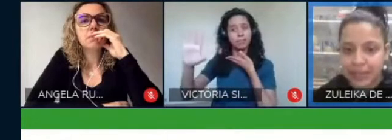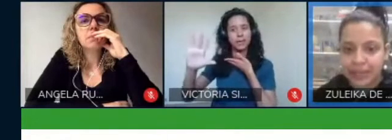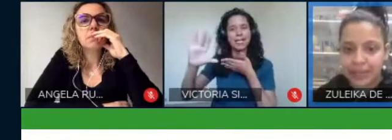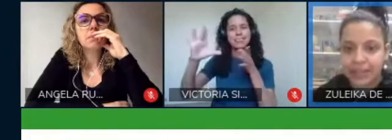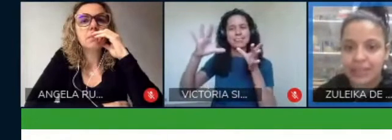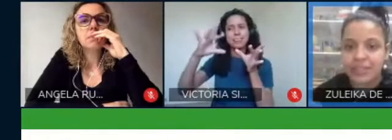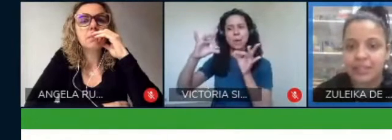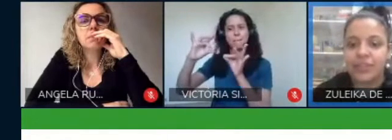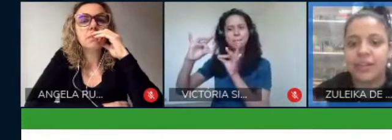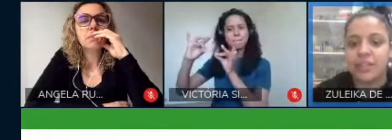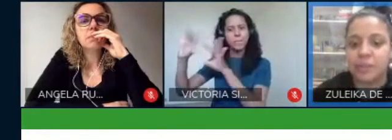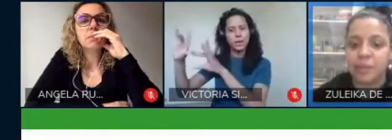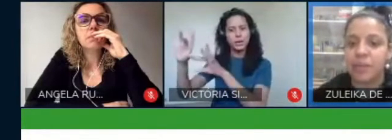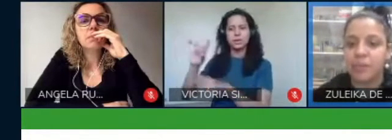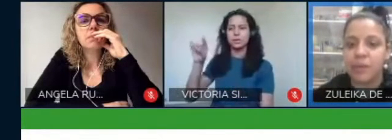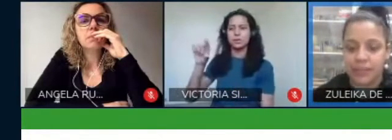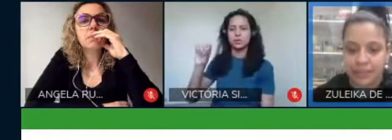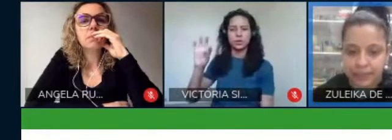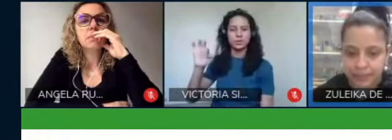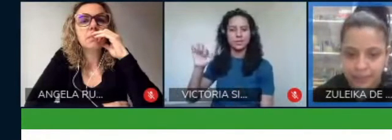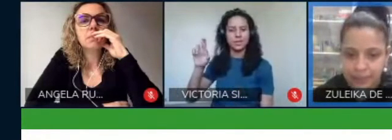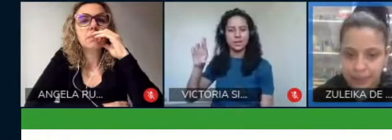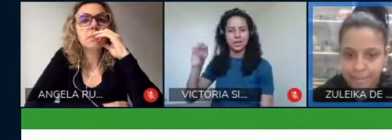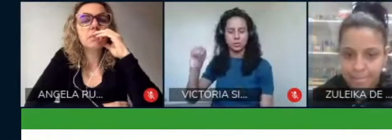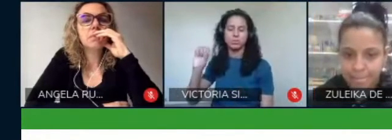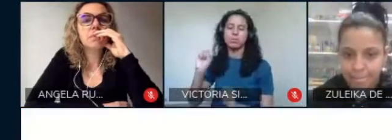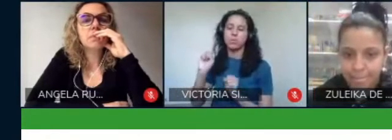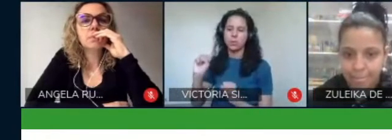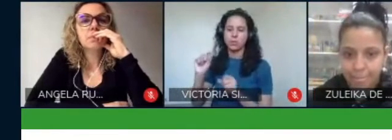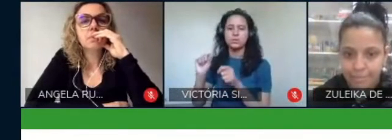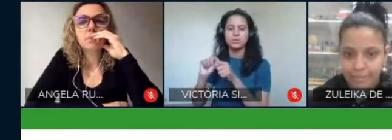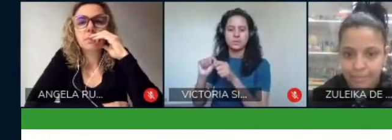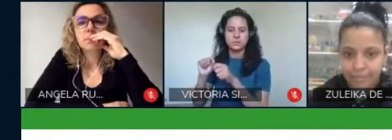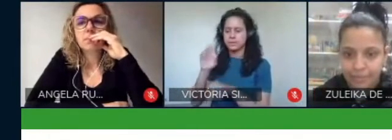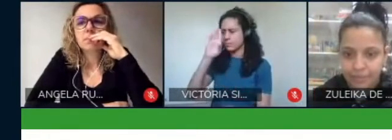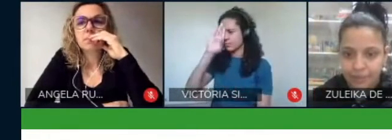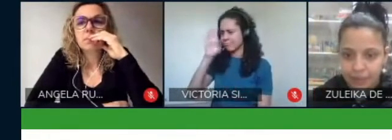consigo exportar essa referência para minha biblioteca.